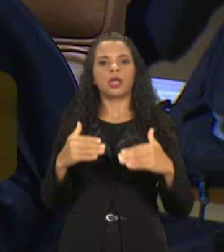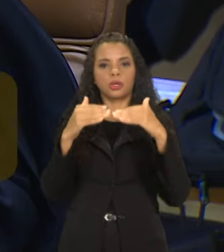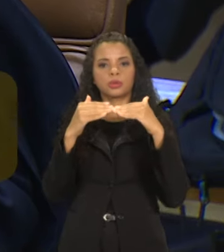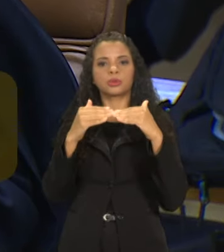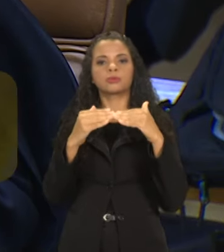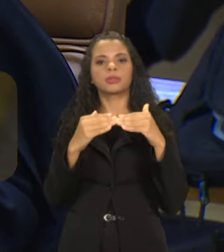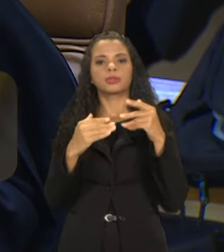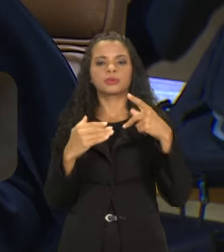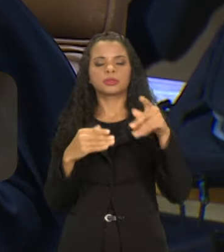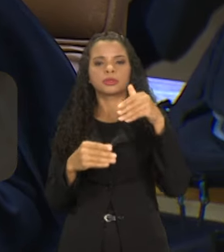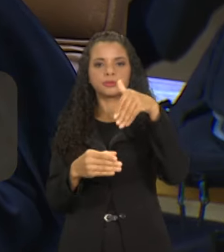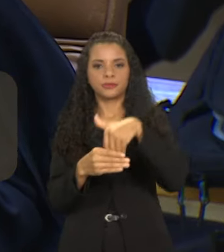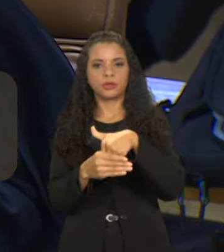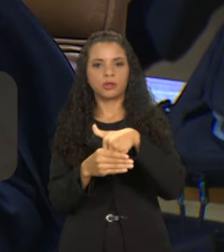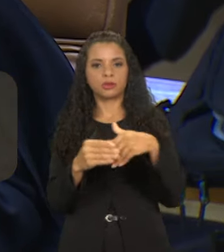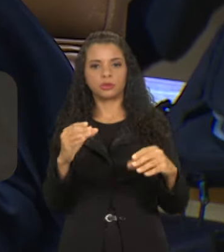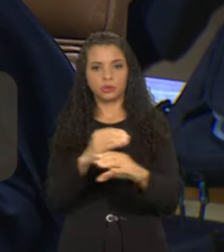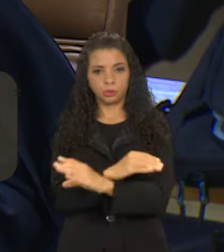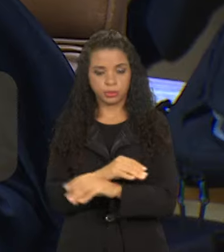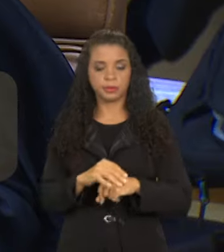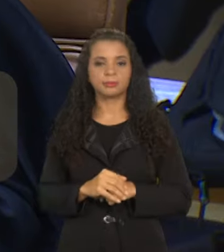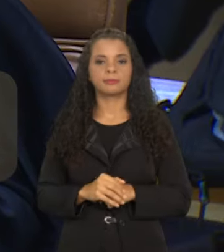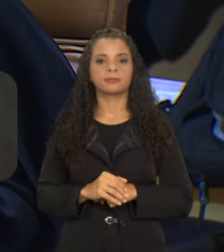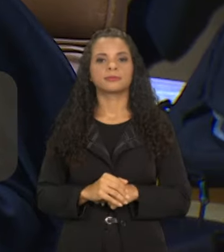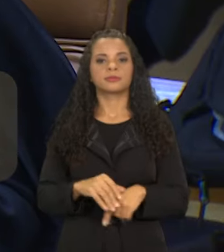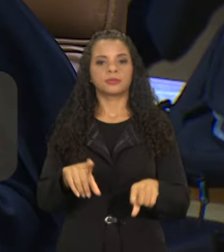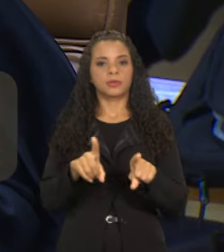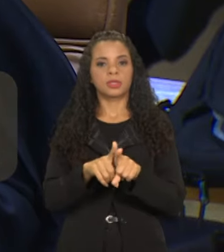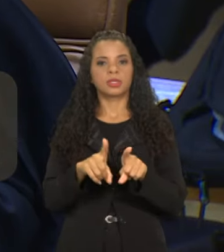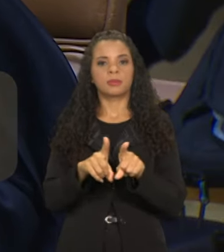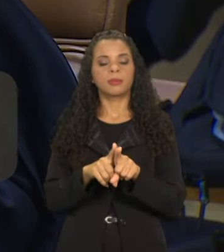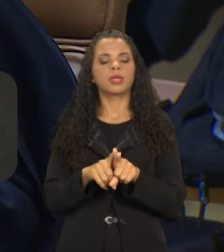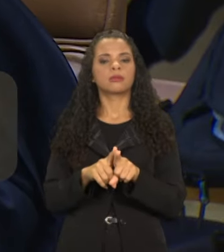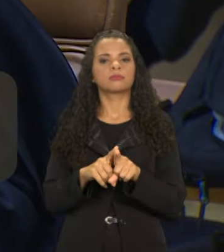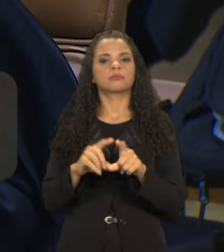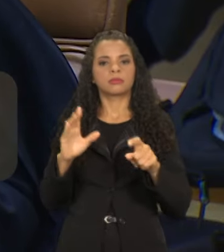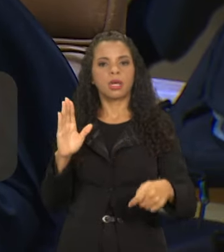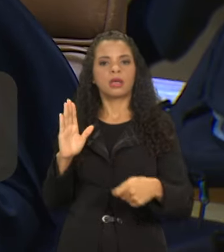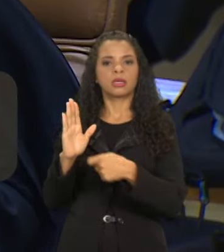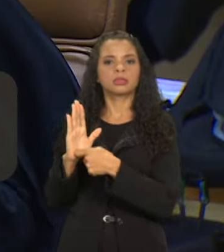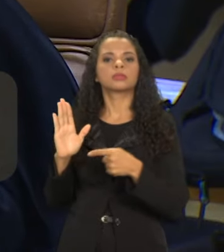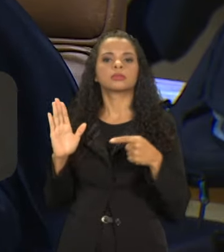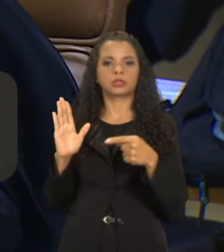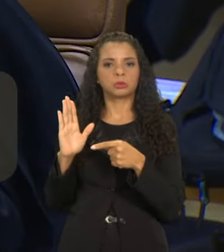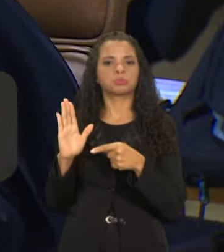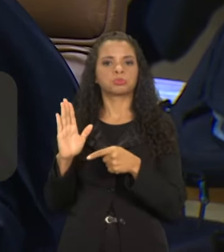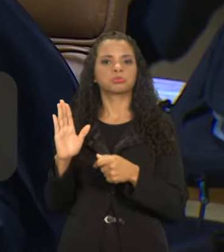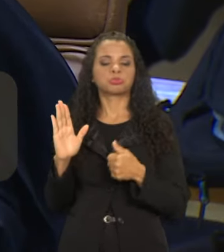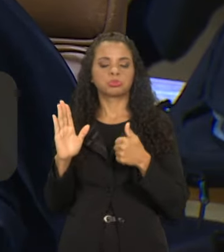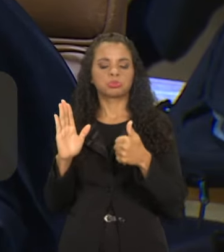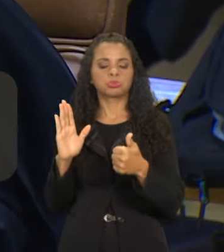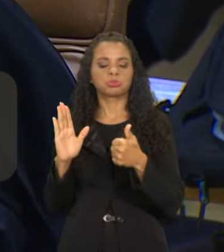Do ponto de vista da preliminar, eu estou conhecendo da ação, houve um